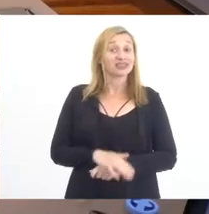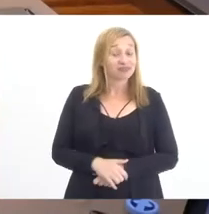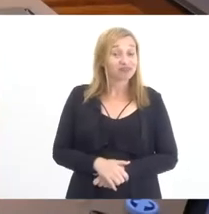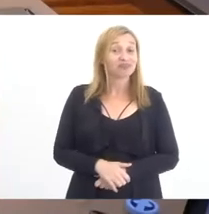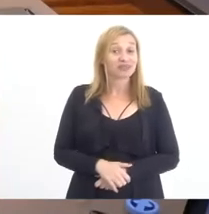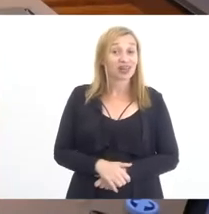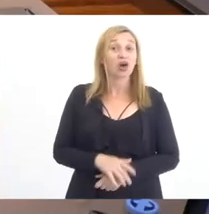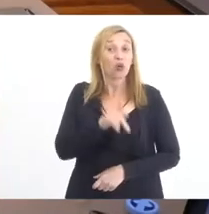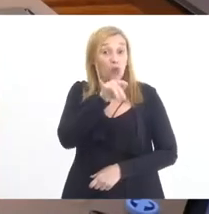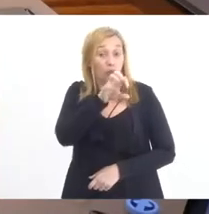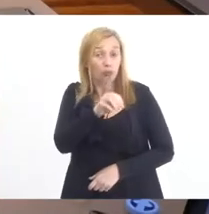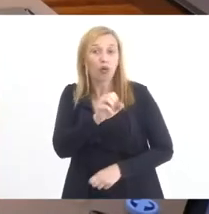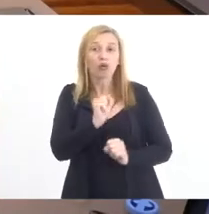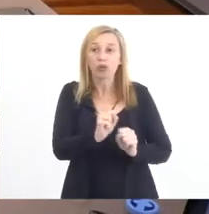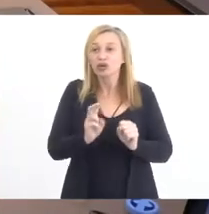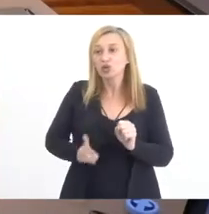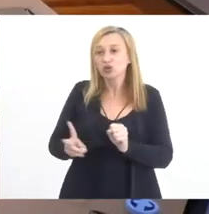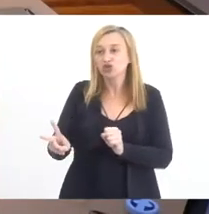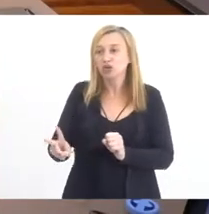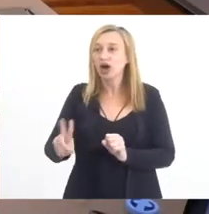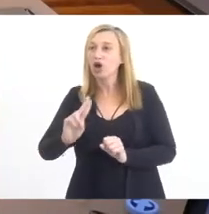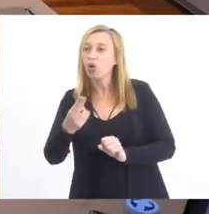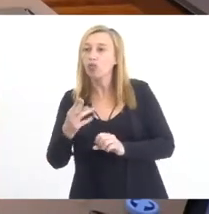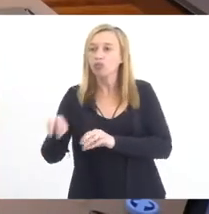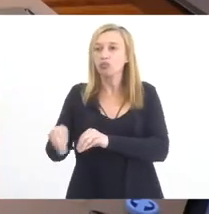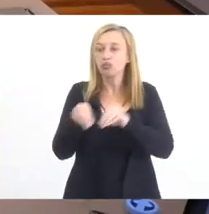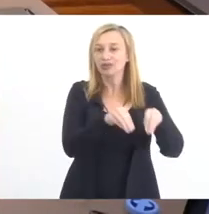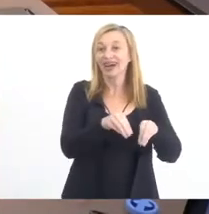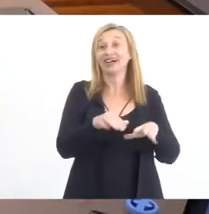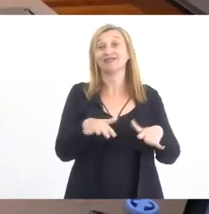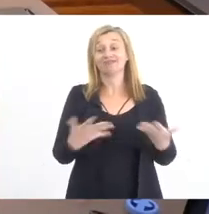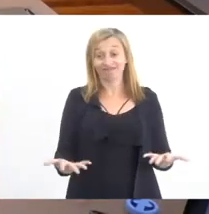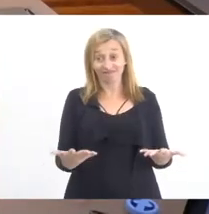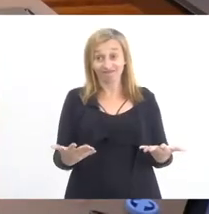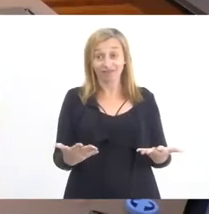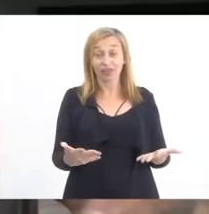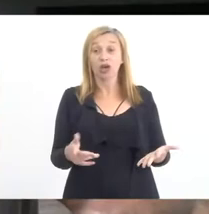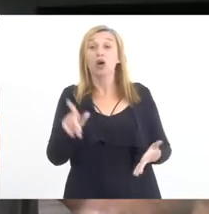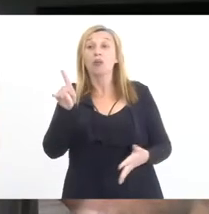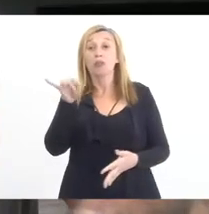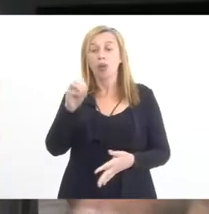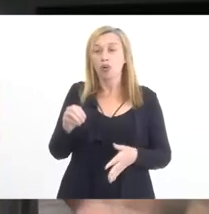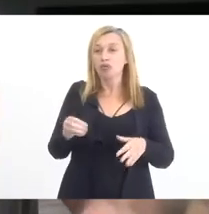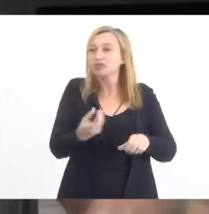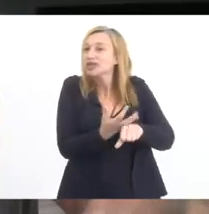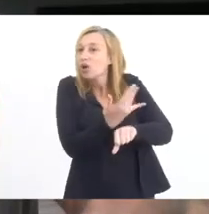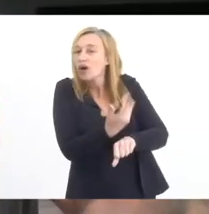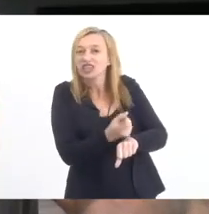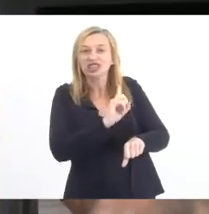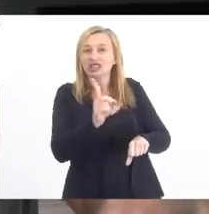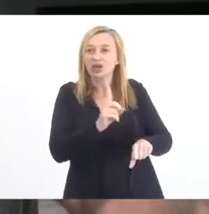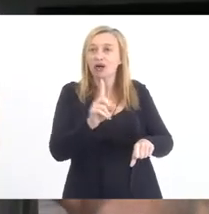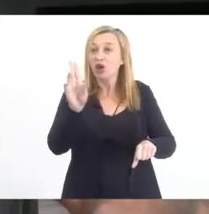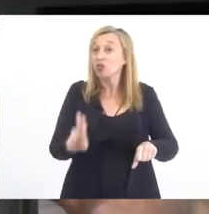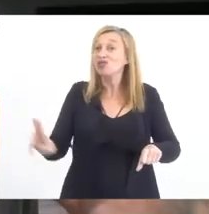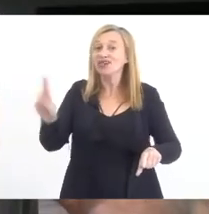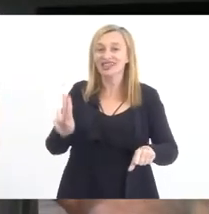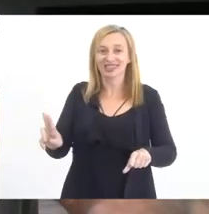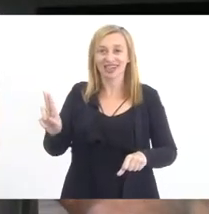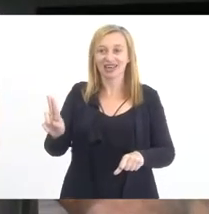Esse é que é o detalhe. O polo pode continuar lá ou não. Vai ser um polo da UERJ. Não vai ser mais a